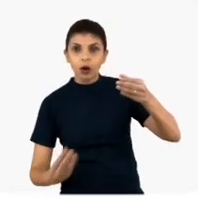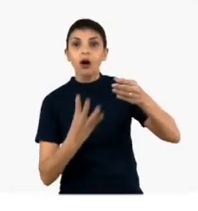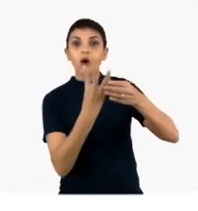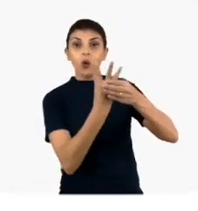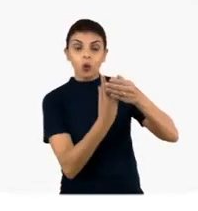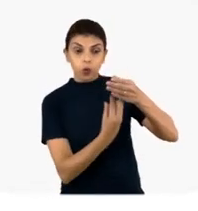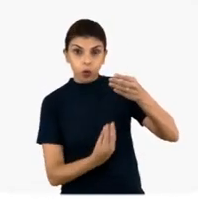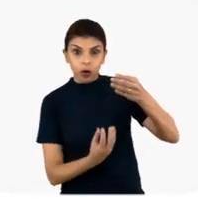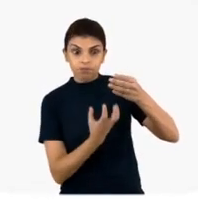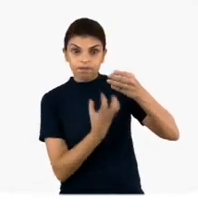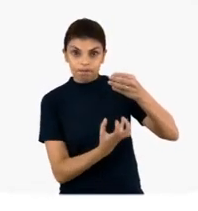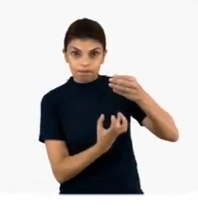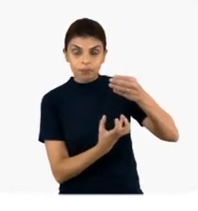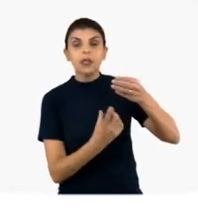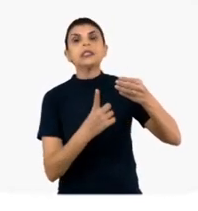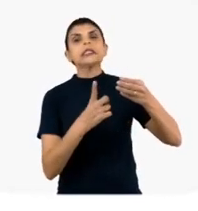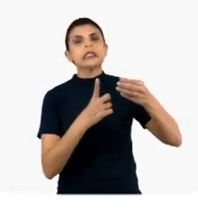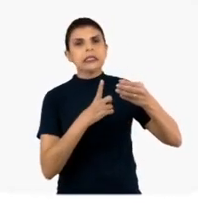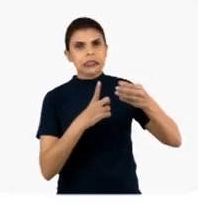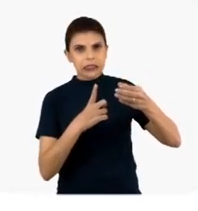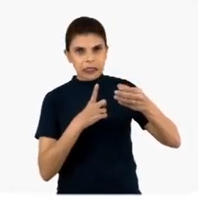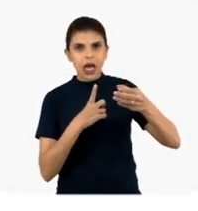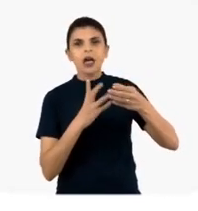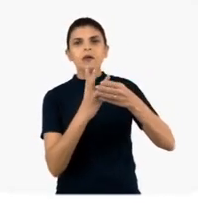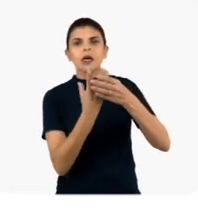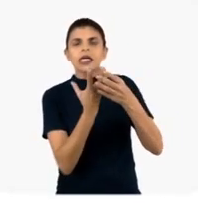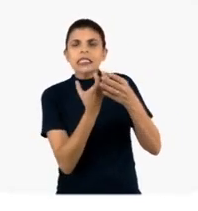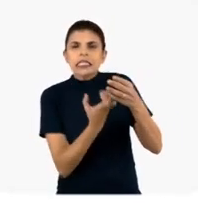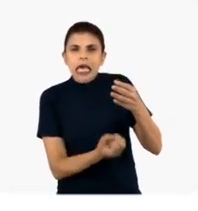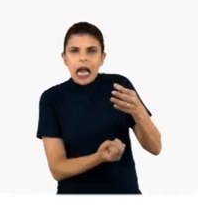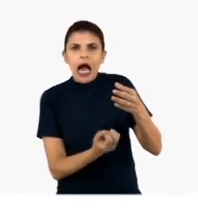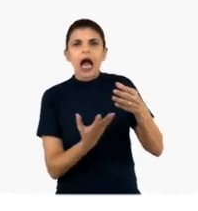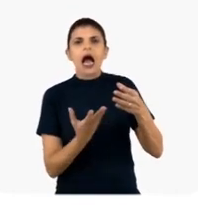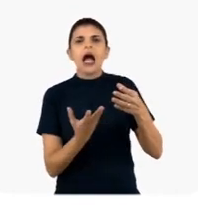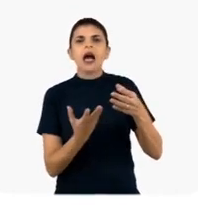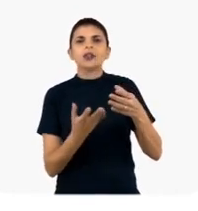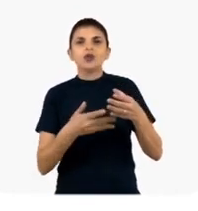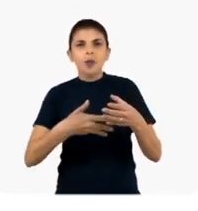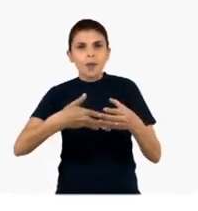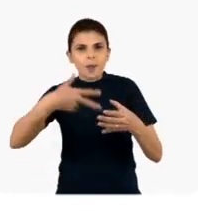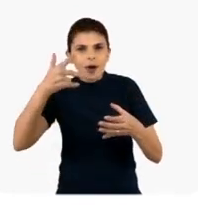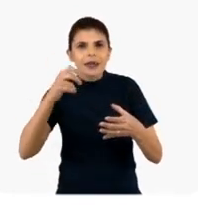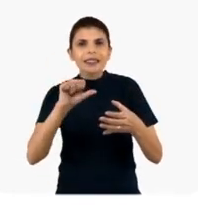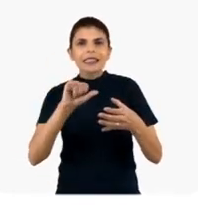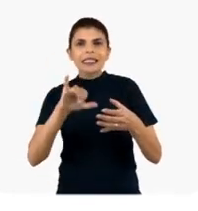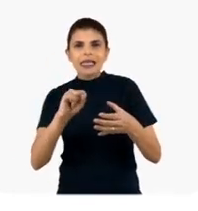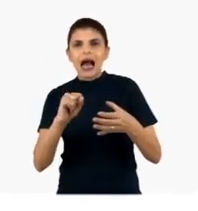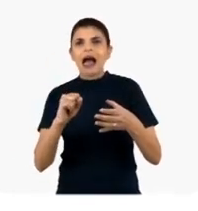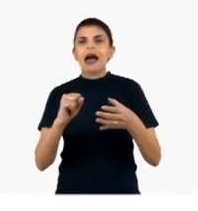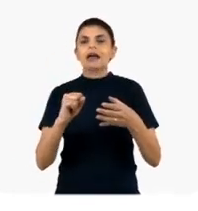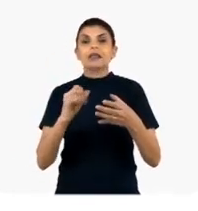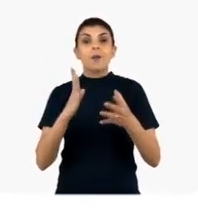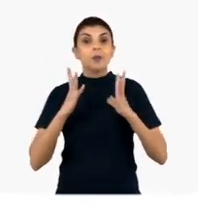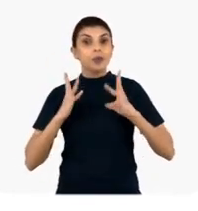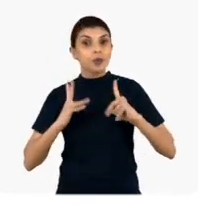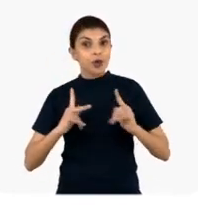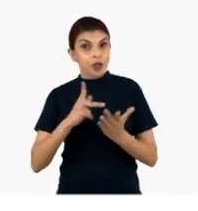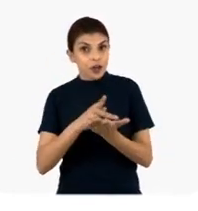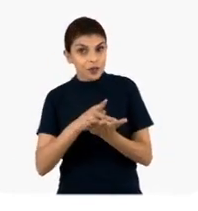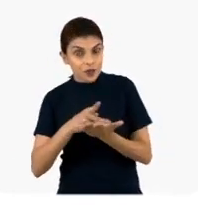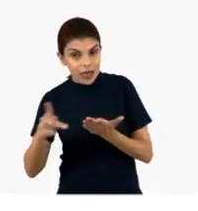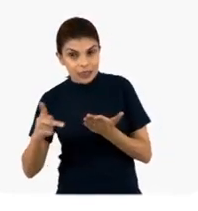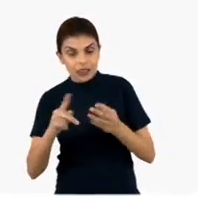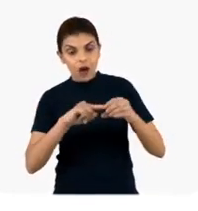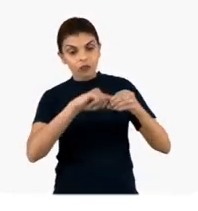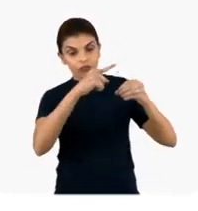filtração. Para a concentração dos produtos, temos a ultrafiltração, secagem a vácuo, precipitação com sais, solventes e polímeros. E